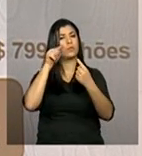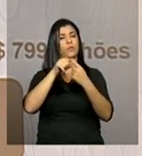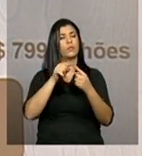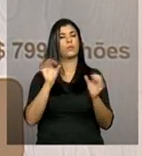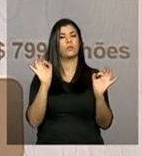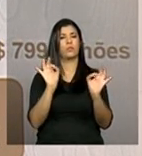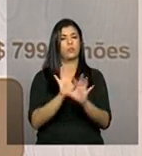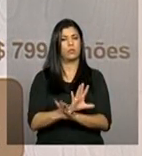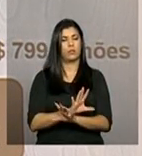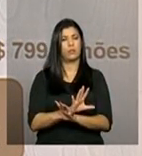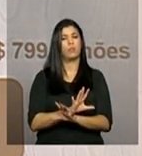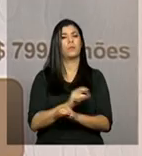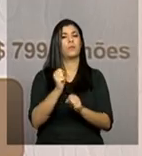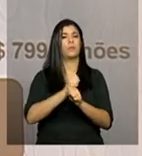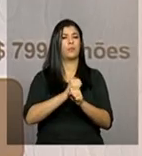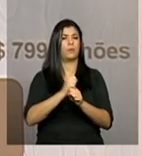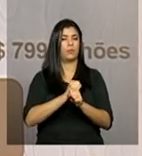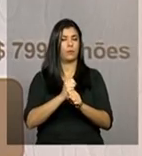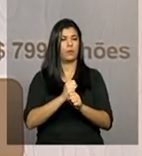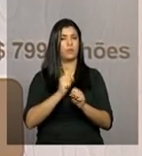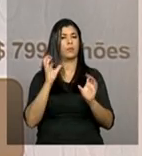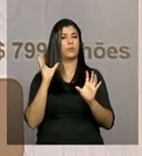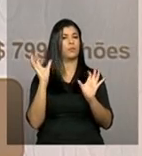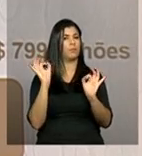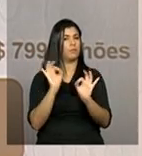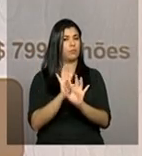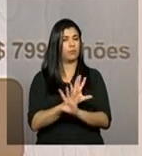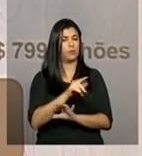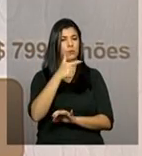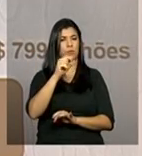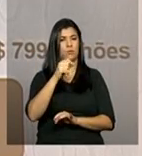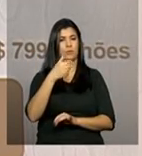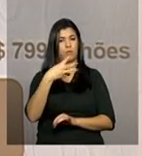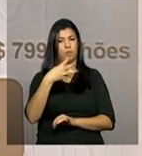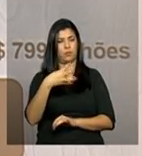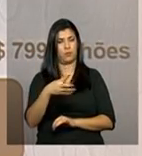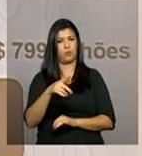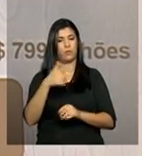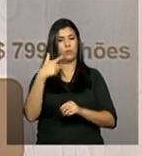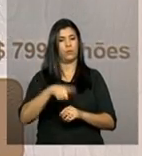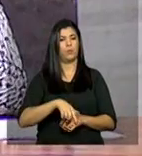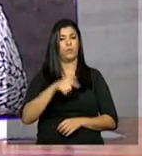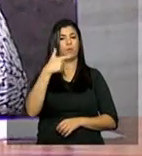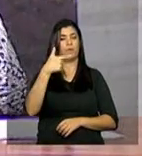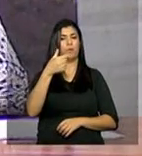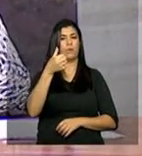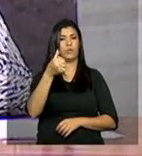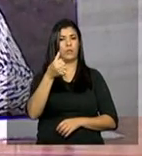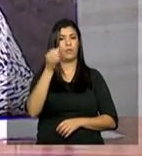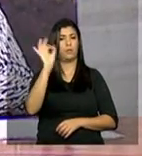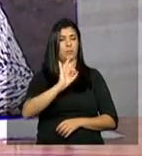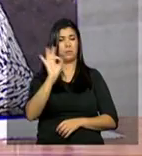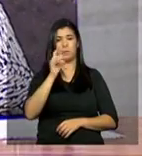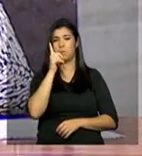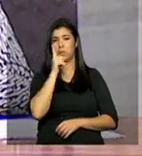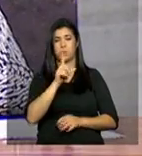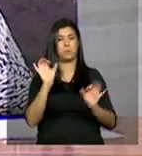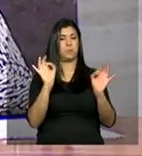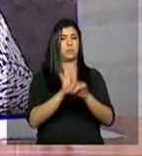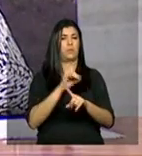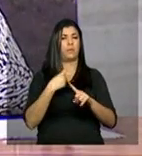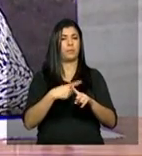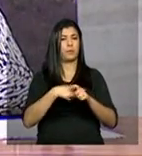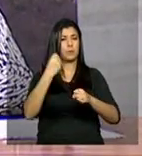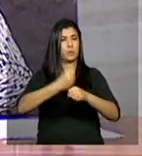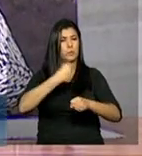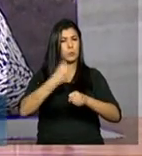dezembro de 2014. E 26% não seria concluída, porque são obras mais longas, como, por exemplo,